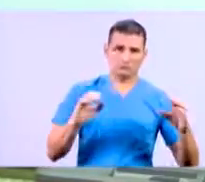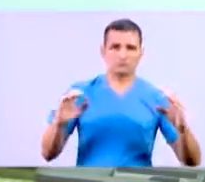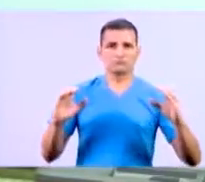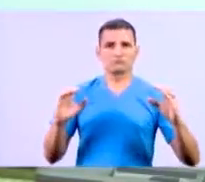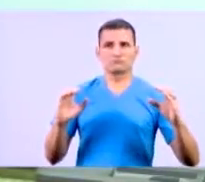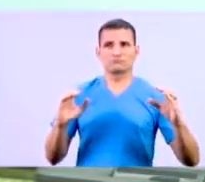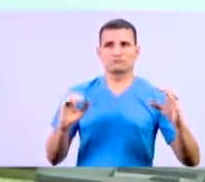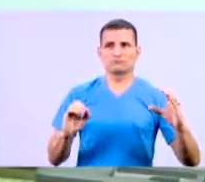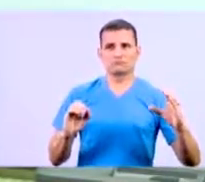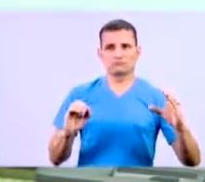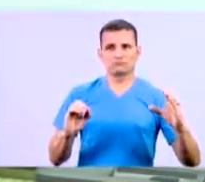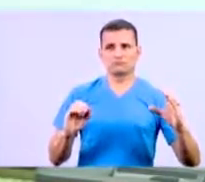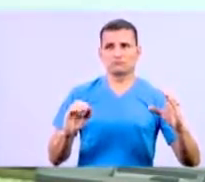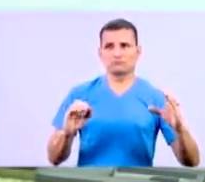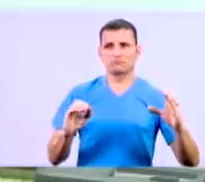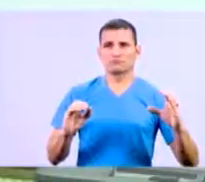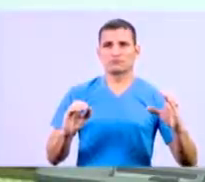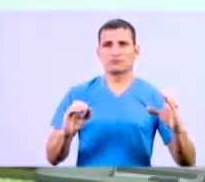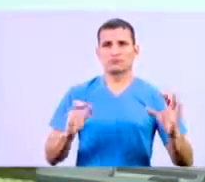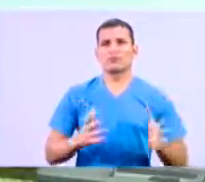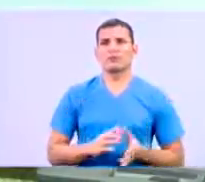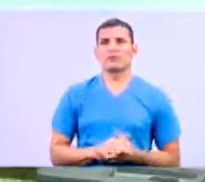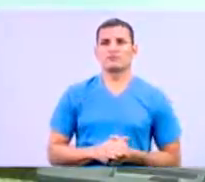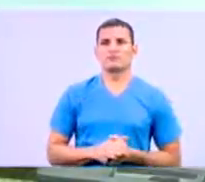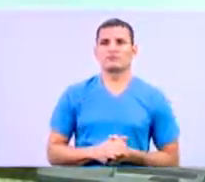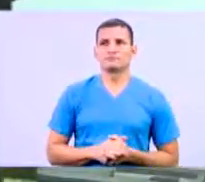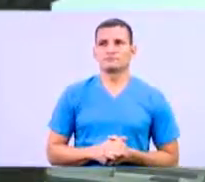150 megabits. Mas a resposta está correta.